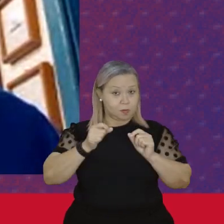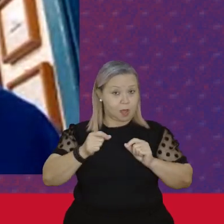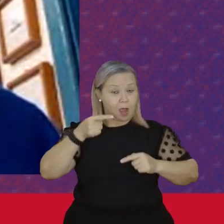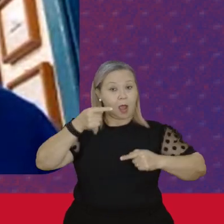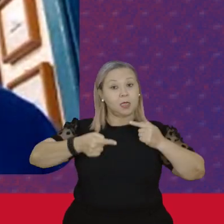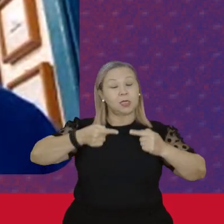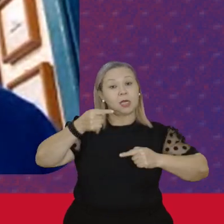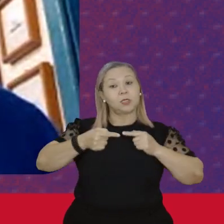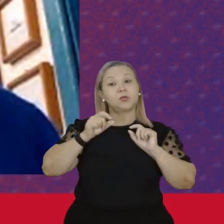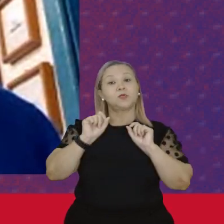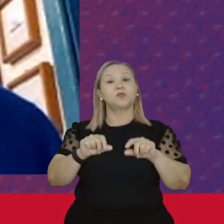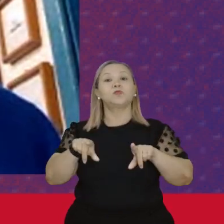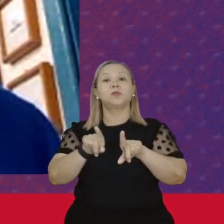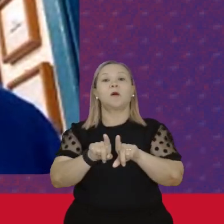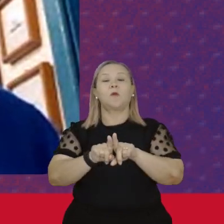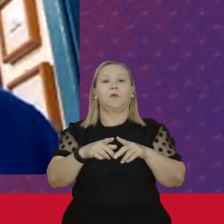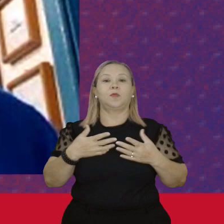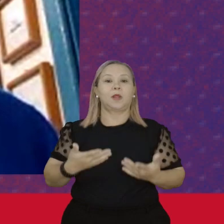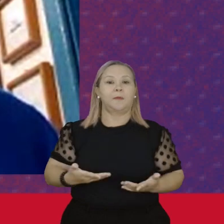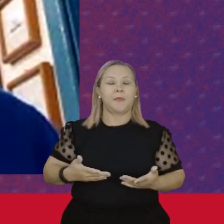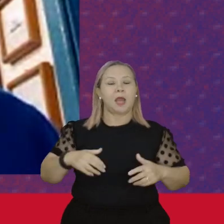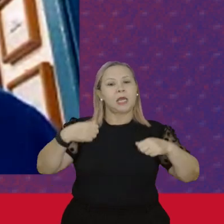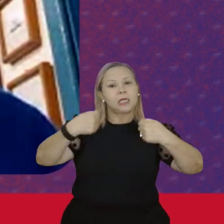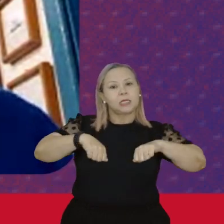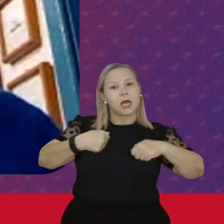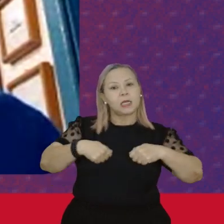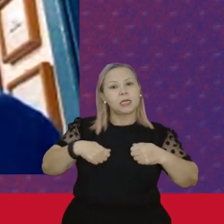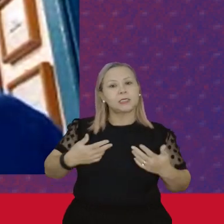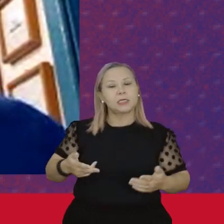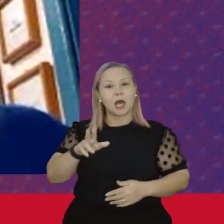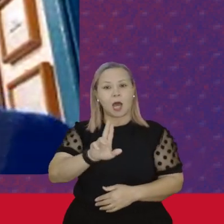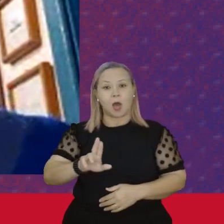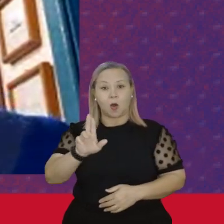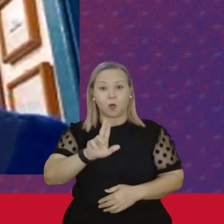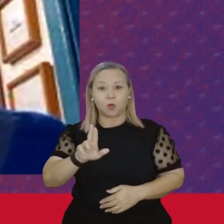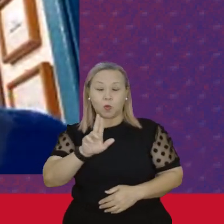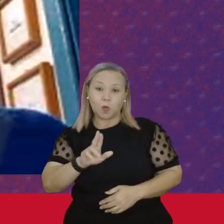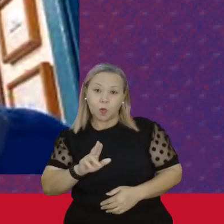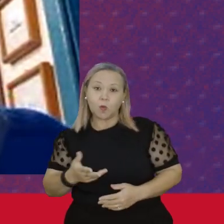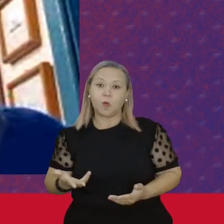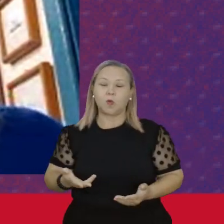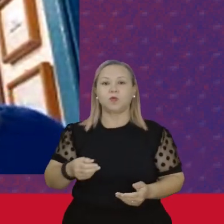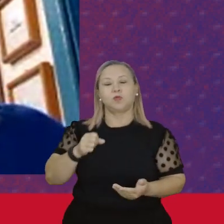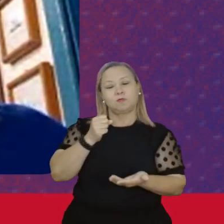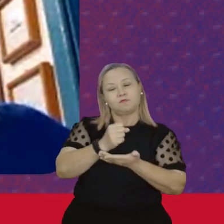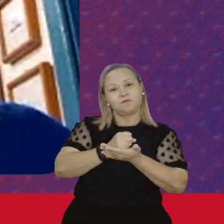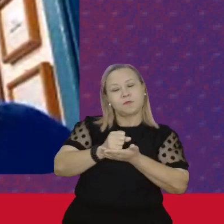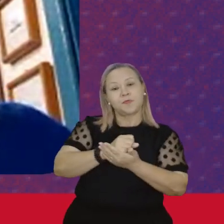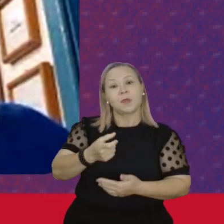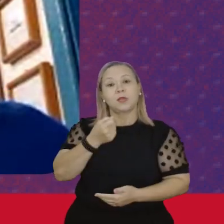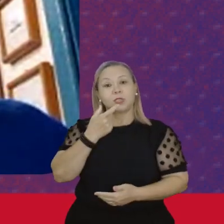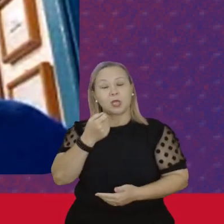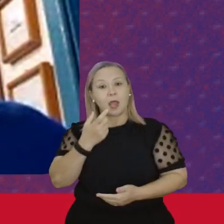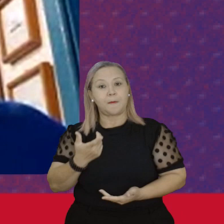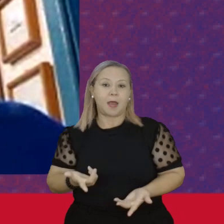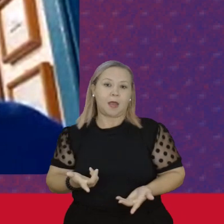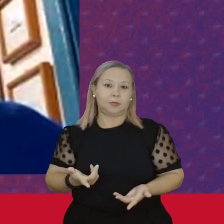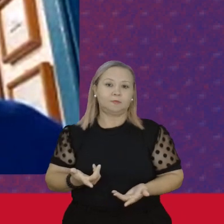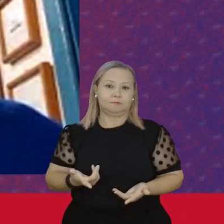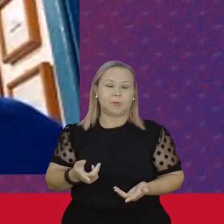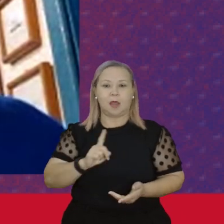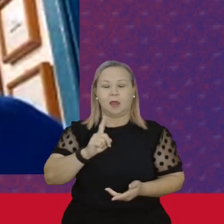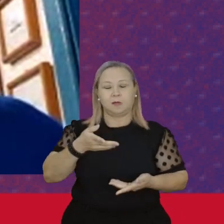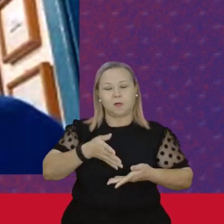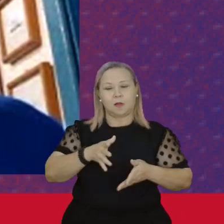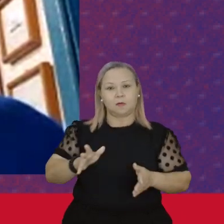discussão da necessidade do uso, sim, de contraceptivos, que tivesse uma assistência à